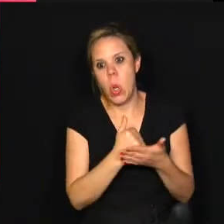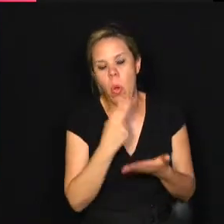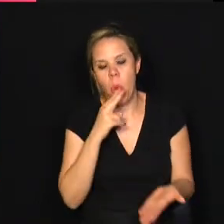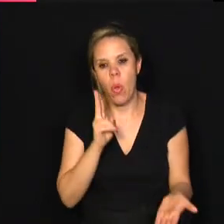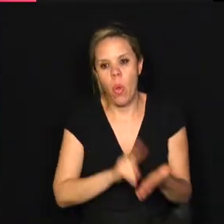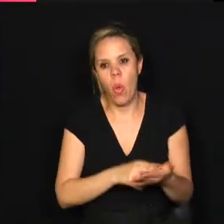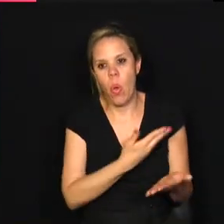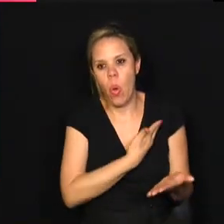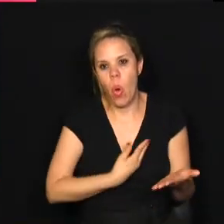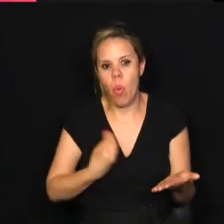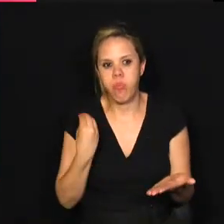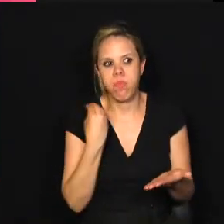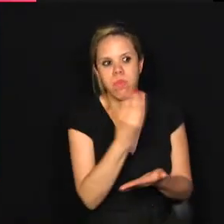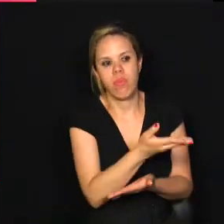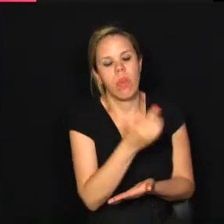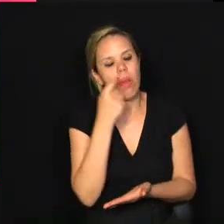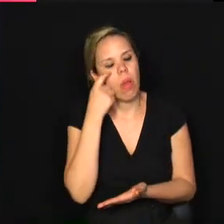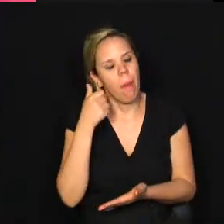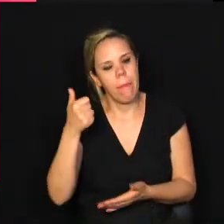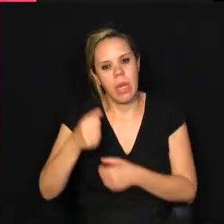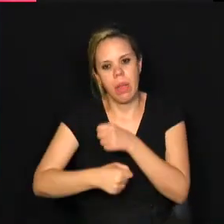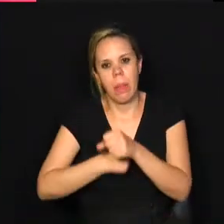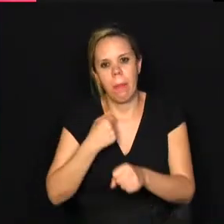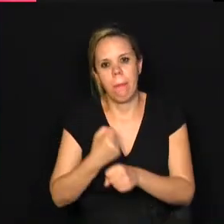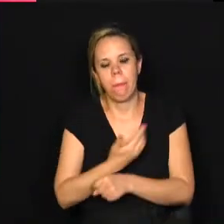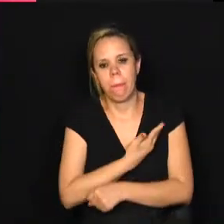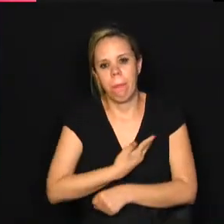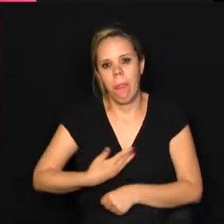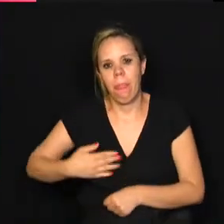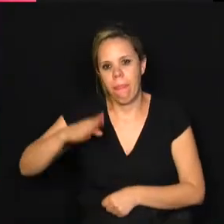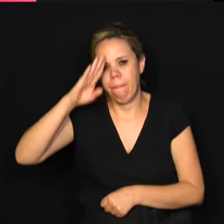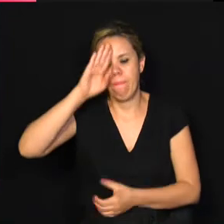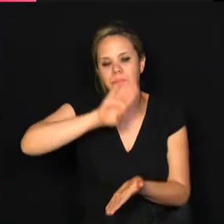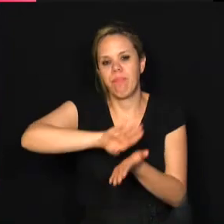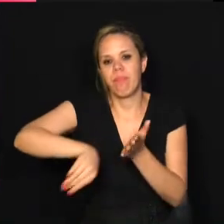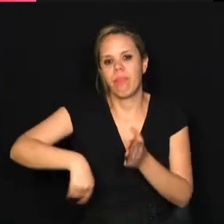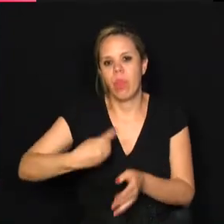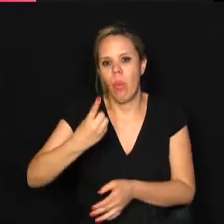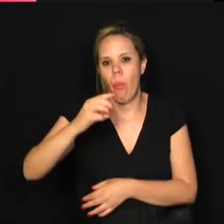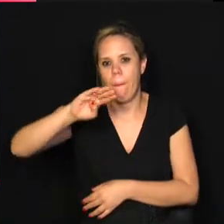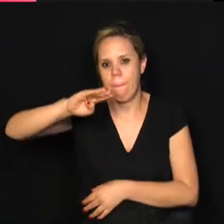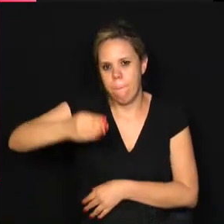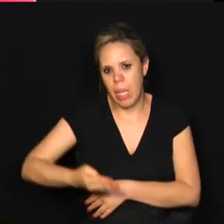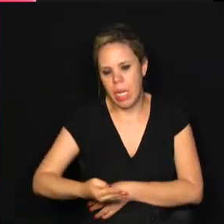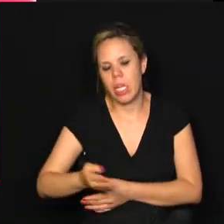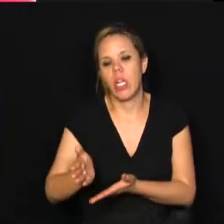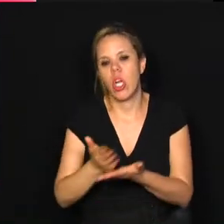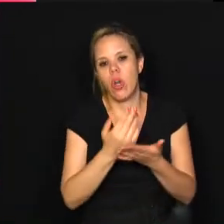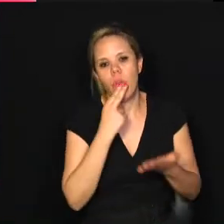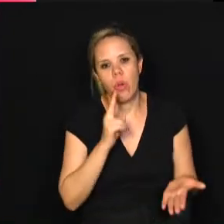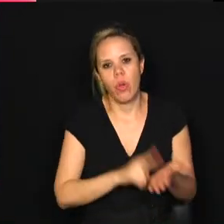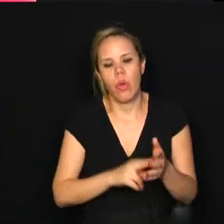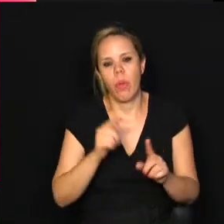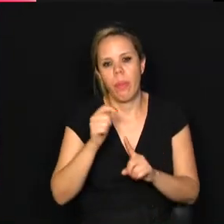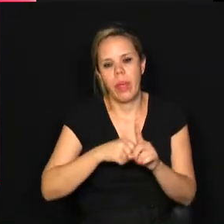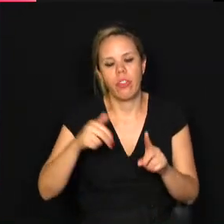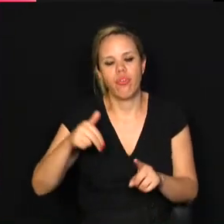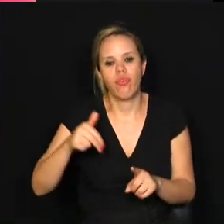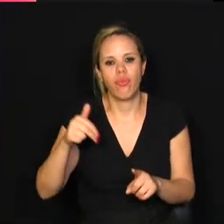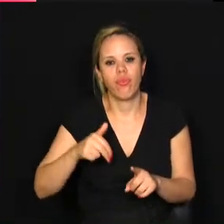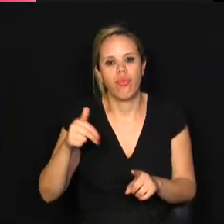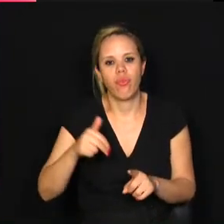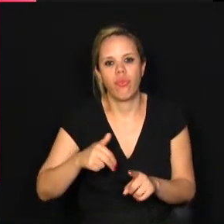governo. E no primeiro ano do governo Bolsonaro, ele retirou mais 1 bilhão das contas dos Correios, no mês de novembro